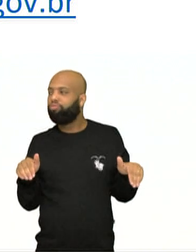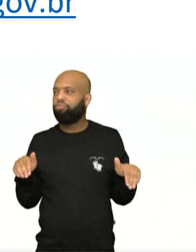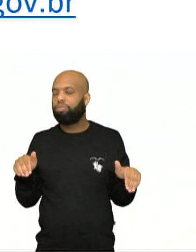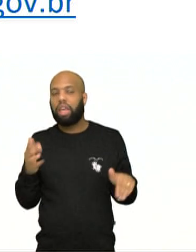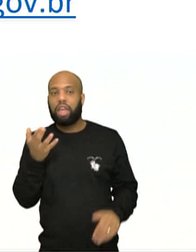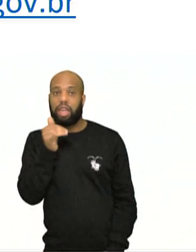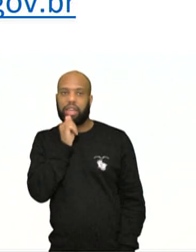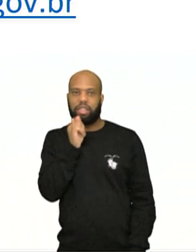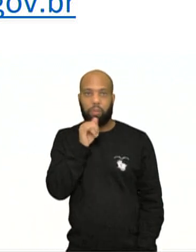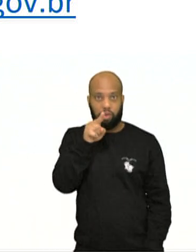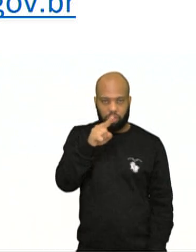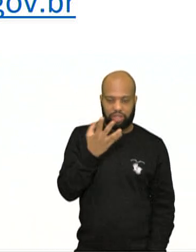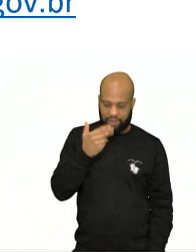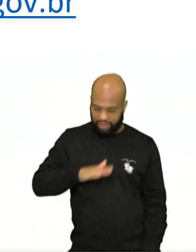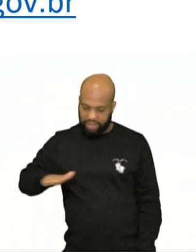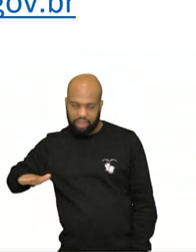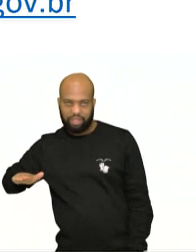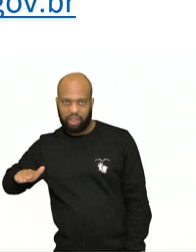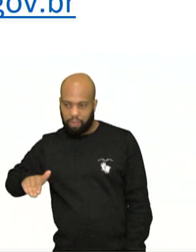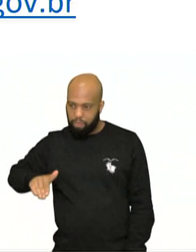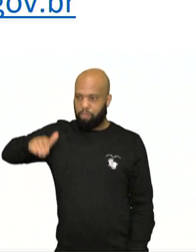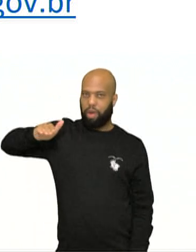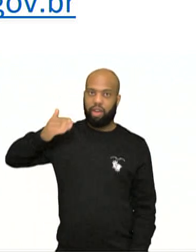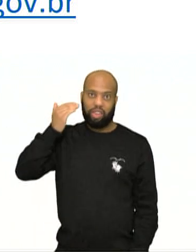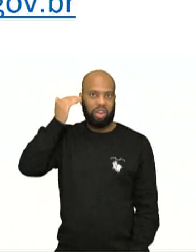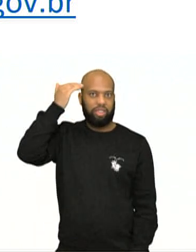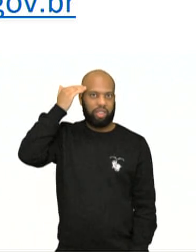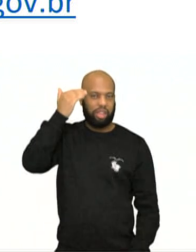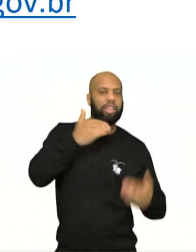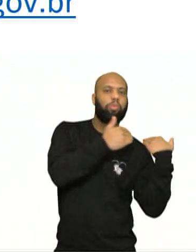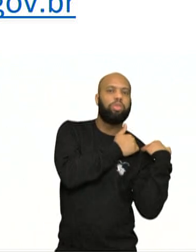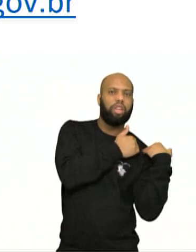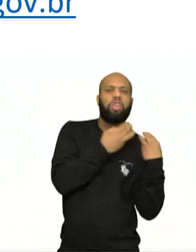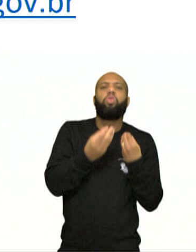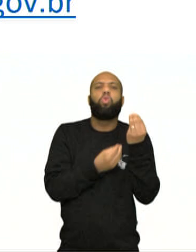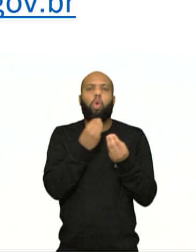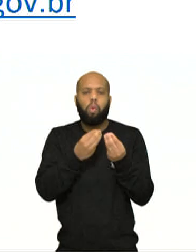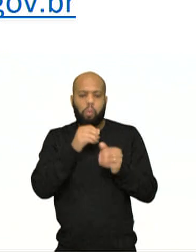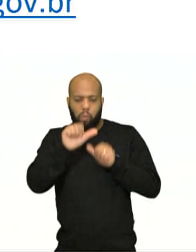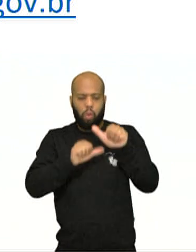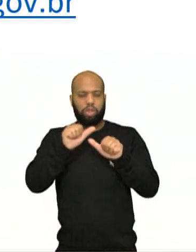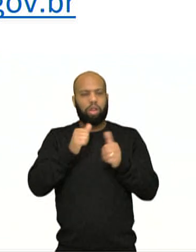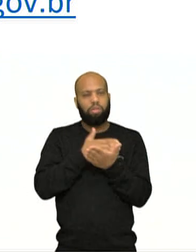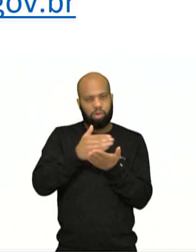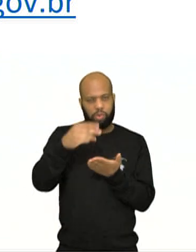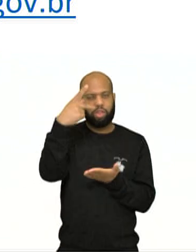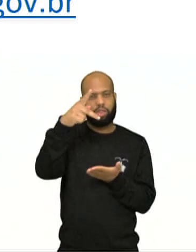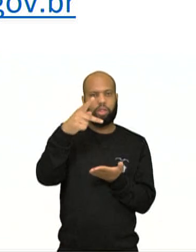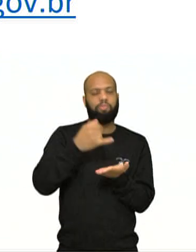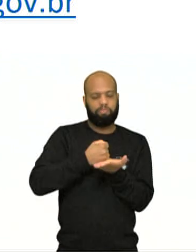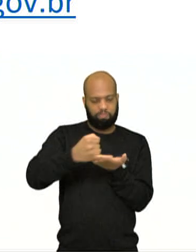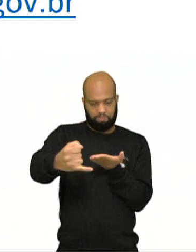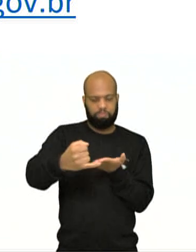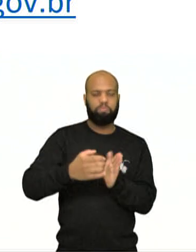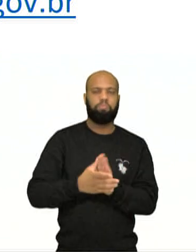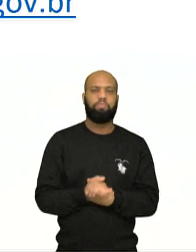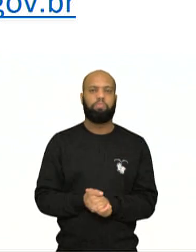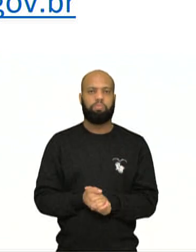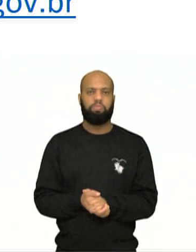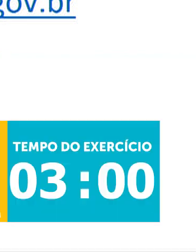para adolescência, adquirir responsabilidades. Comece a sua introdução.